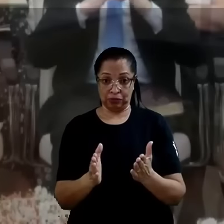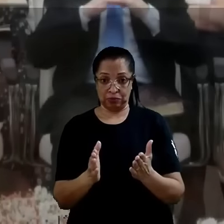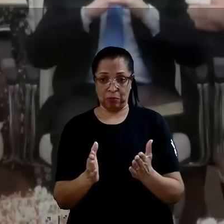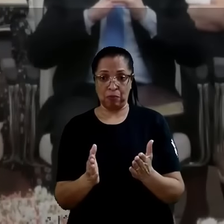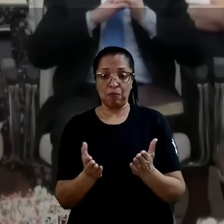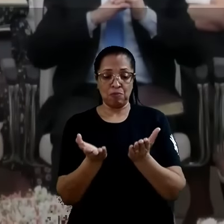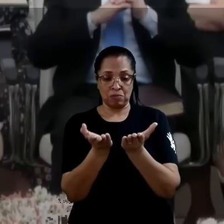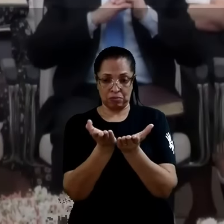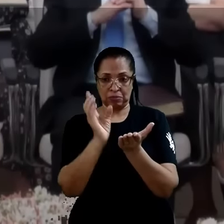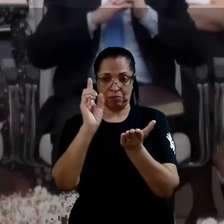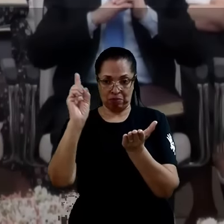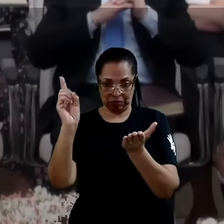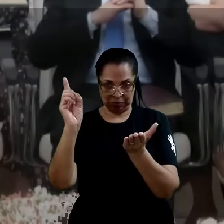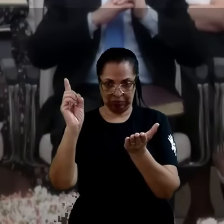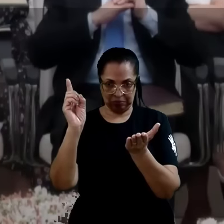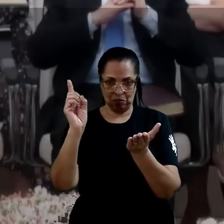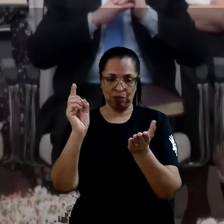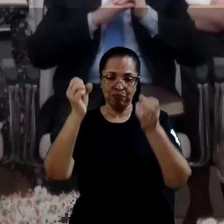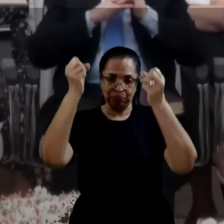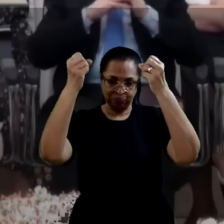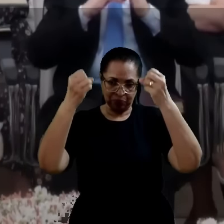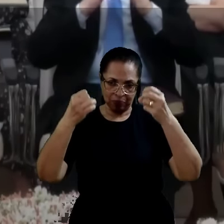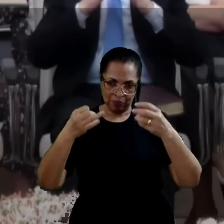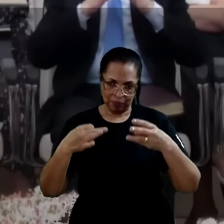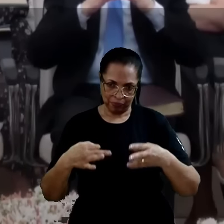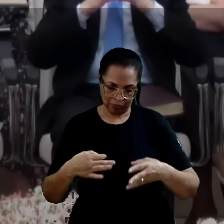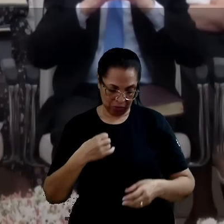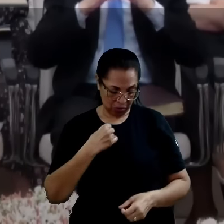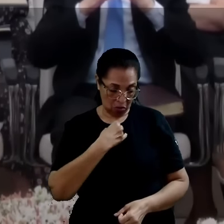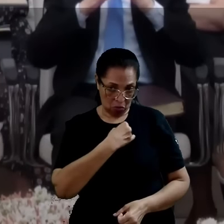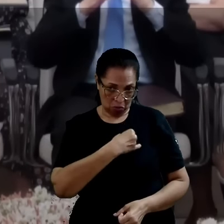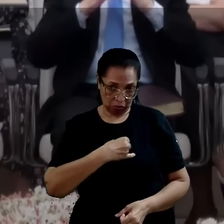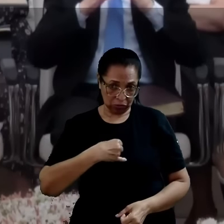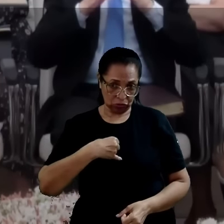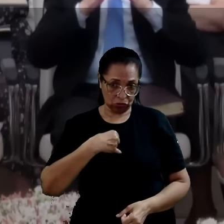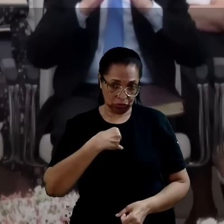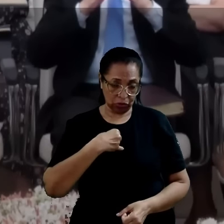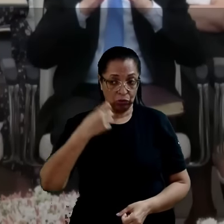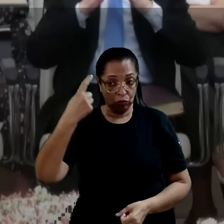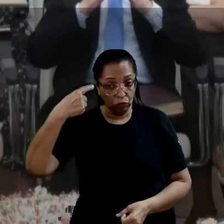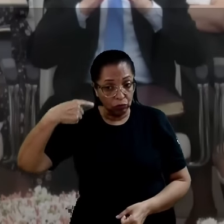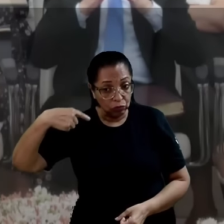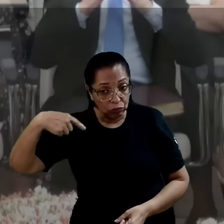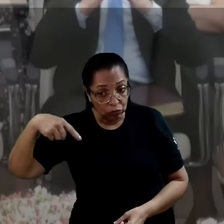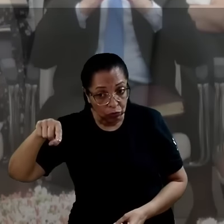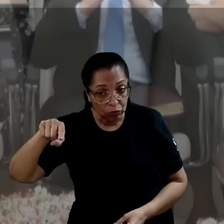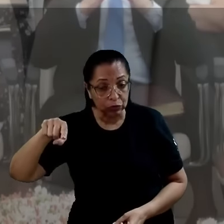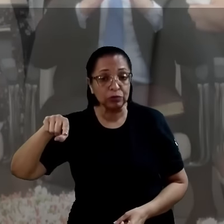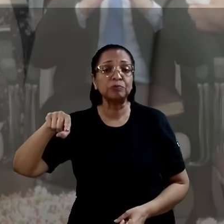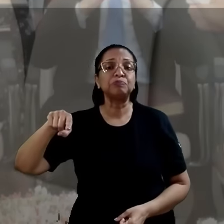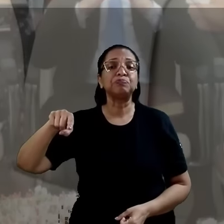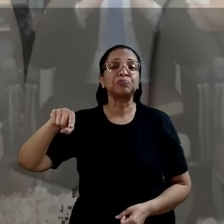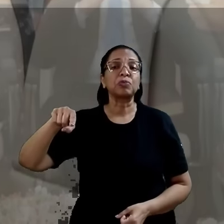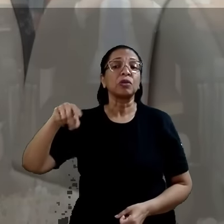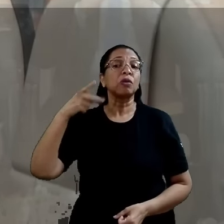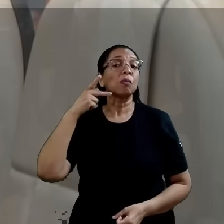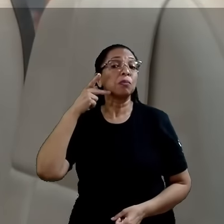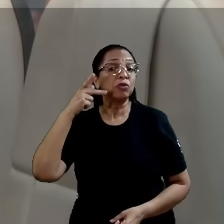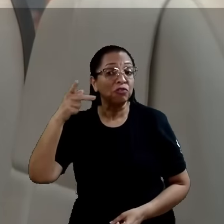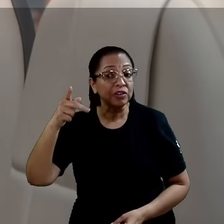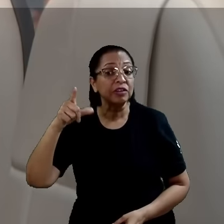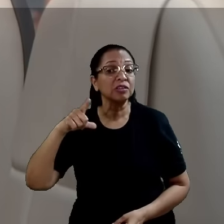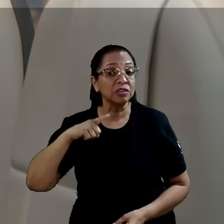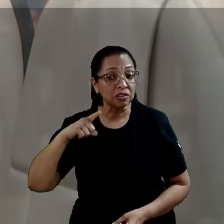existe o dom de profecia eu me lembro quando a minha prima estou falando de legado né então